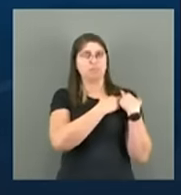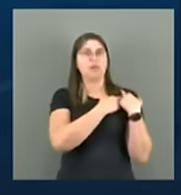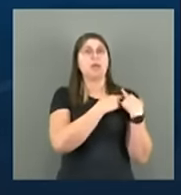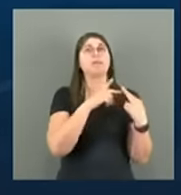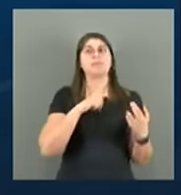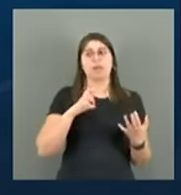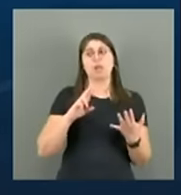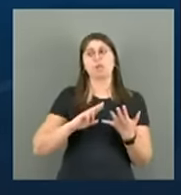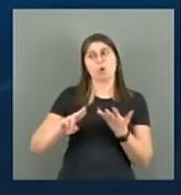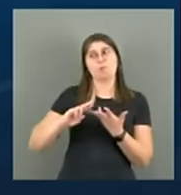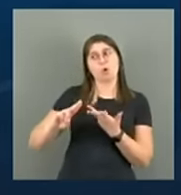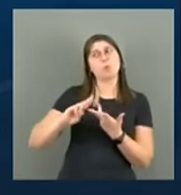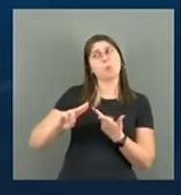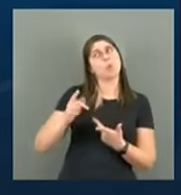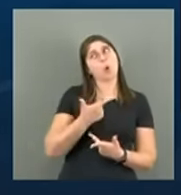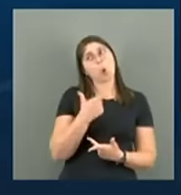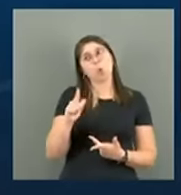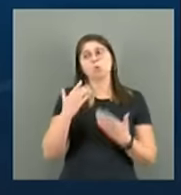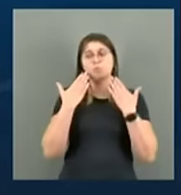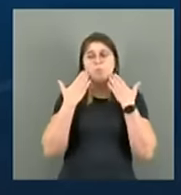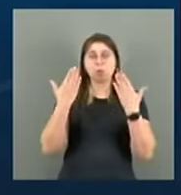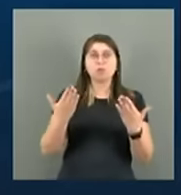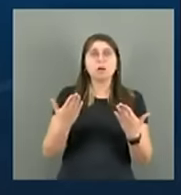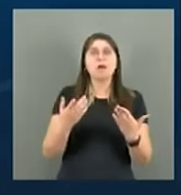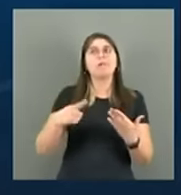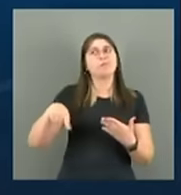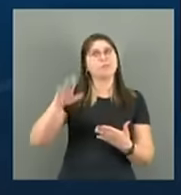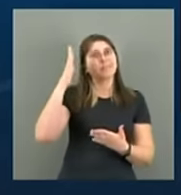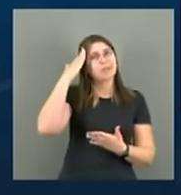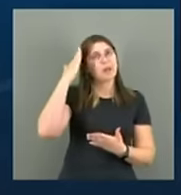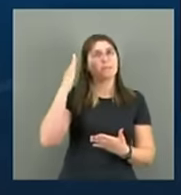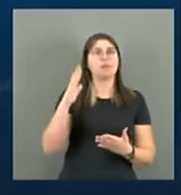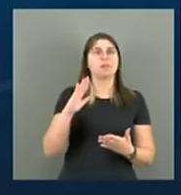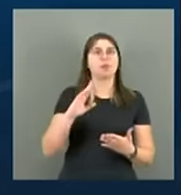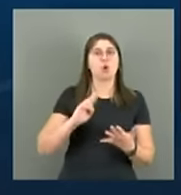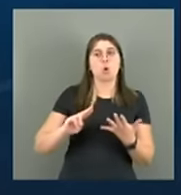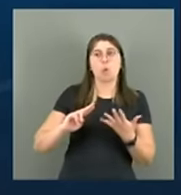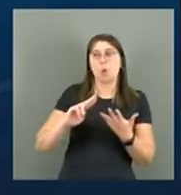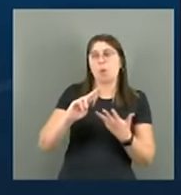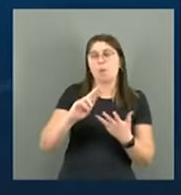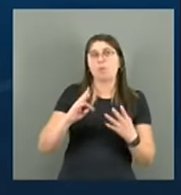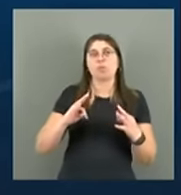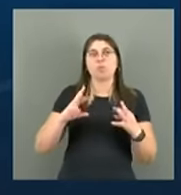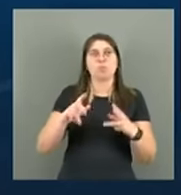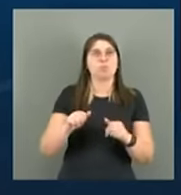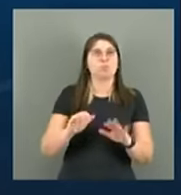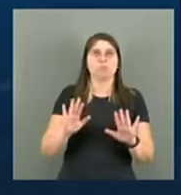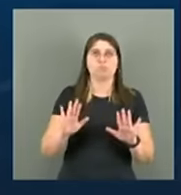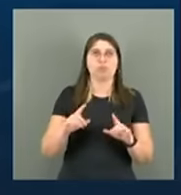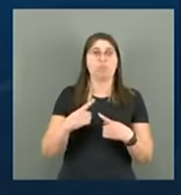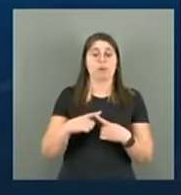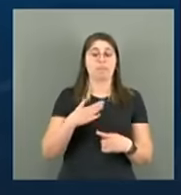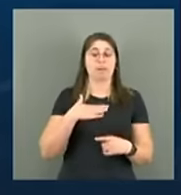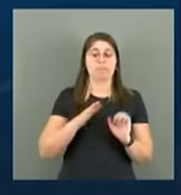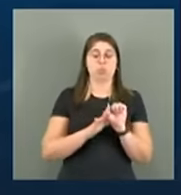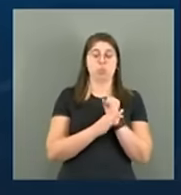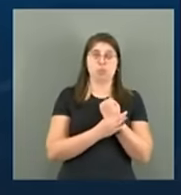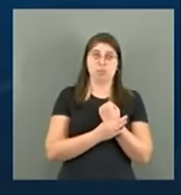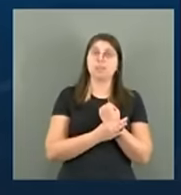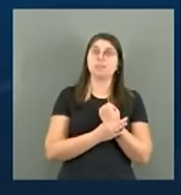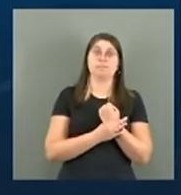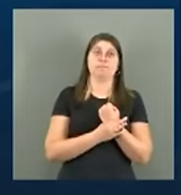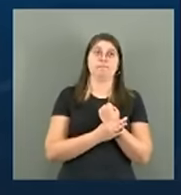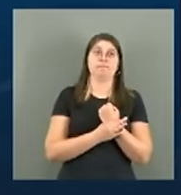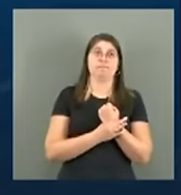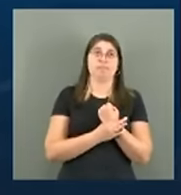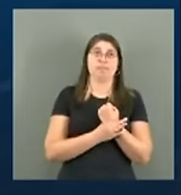aí que eu posso estar colocando aí. Você sabe também que eu não vou ficar colocando o nome de todo mundo, até pela minha segurança, né? Até porque não foi